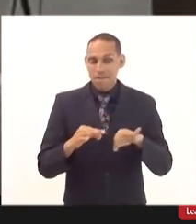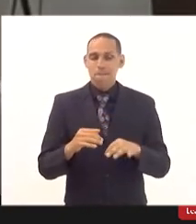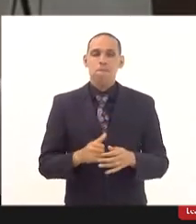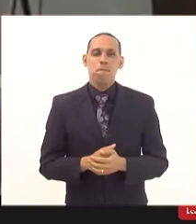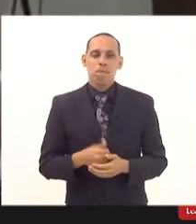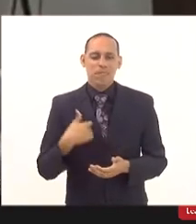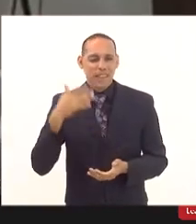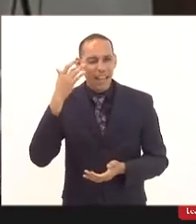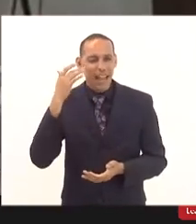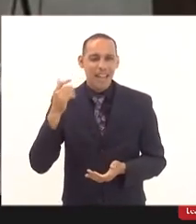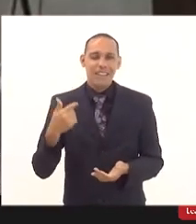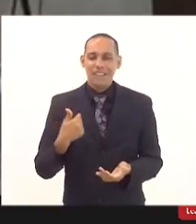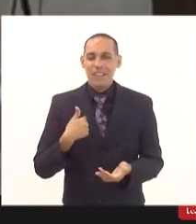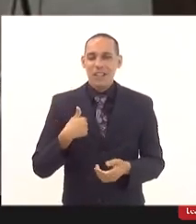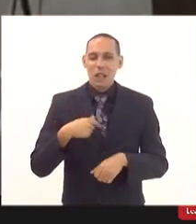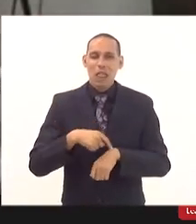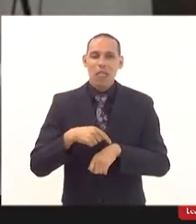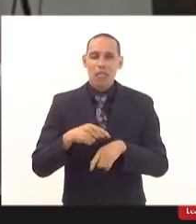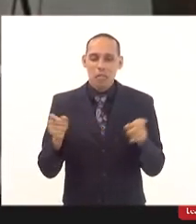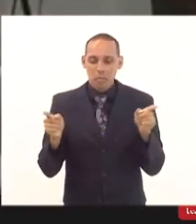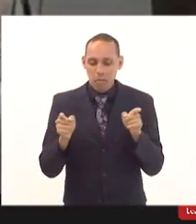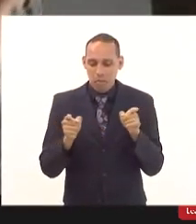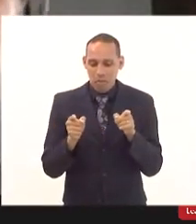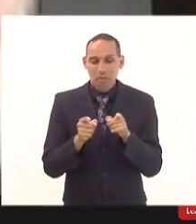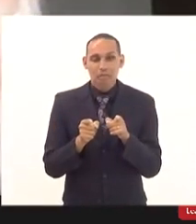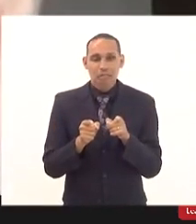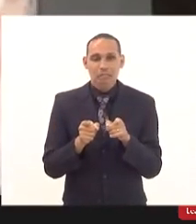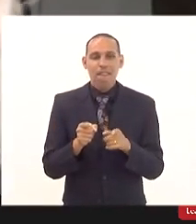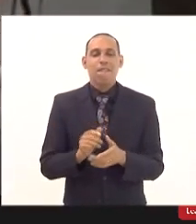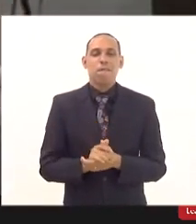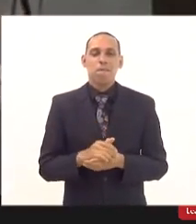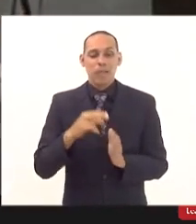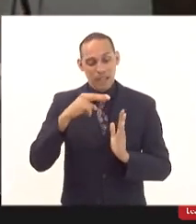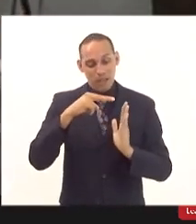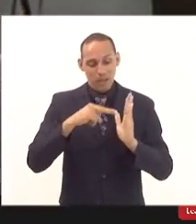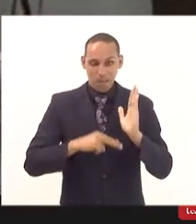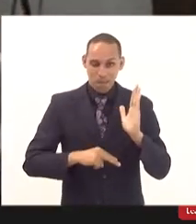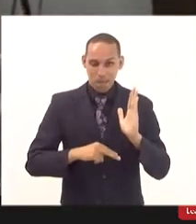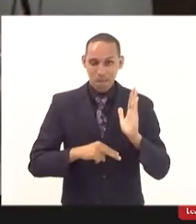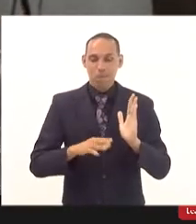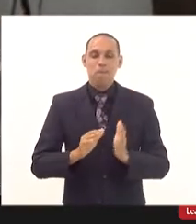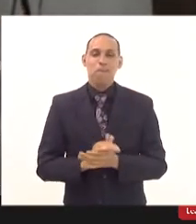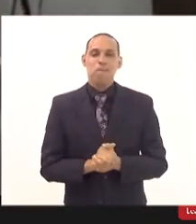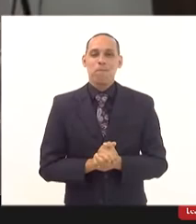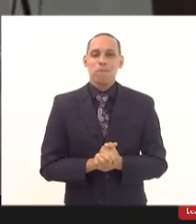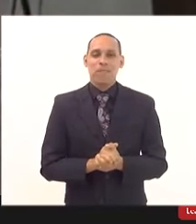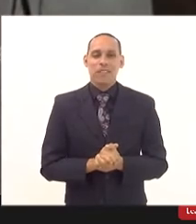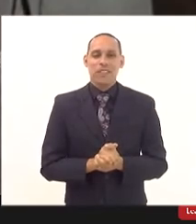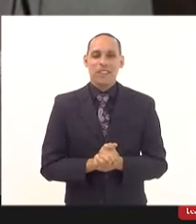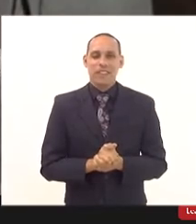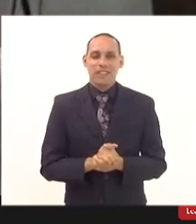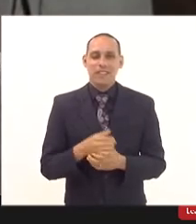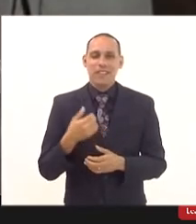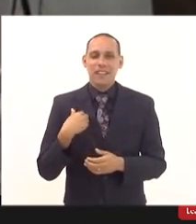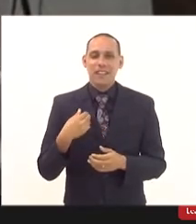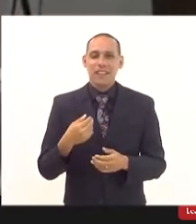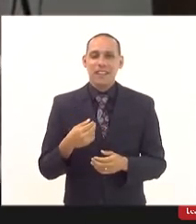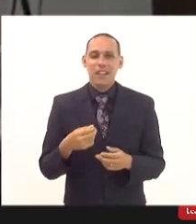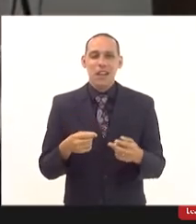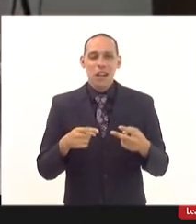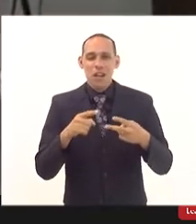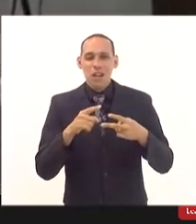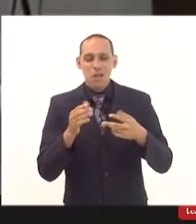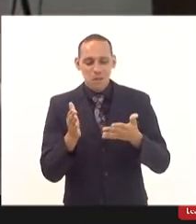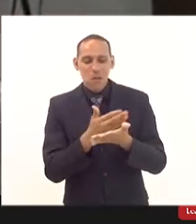achando que eu ia ter pouco tempo aí um arrazoado traseira eu já joguei fora as